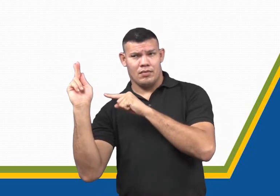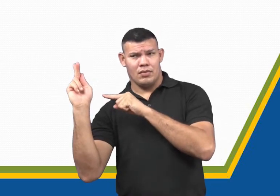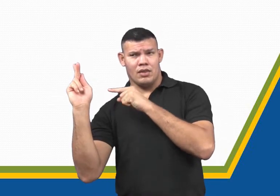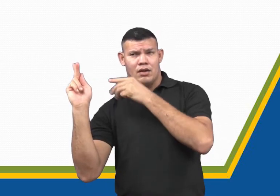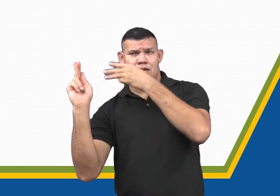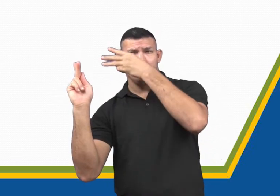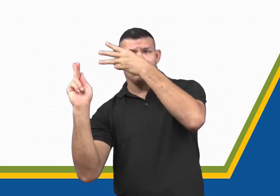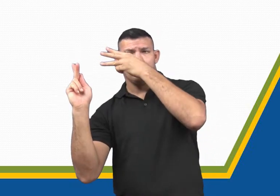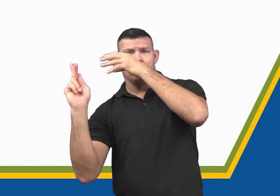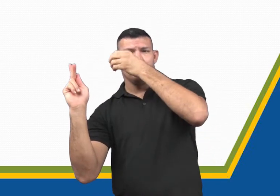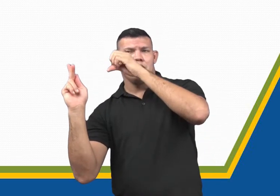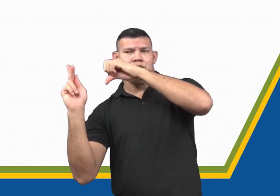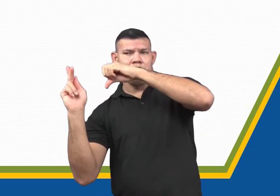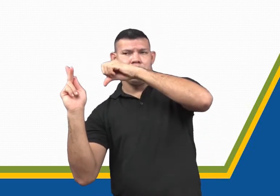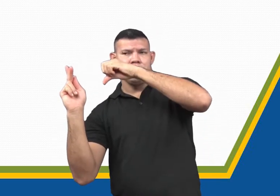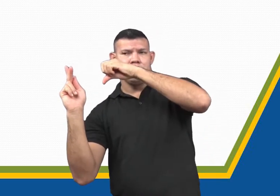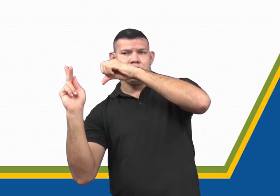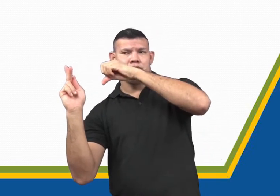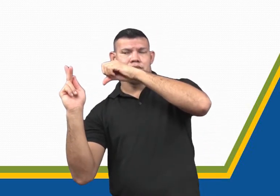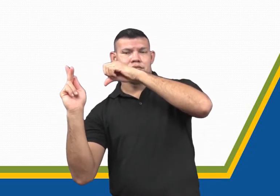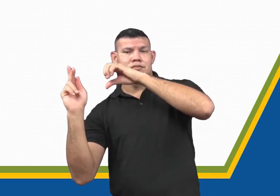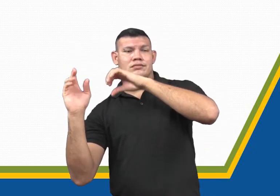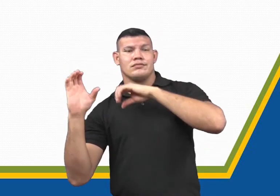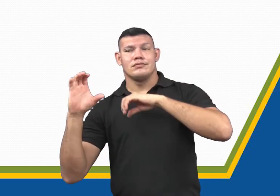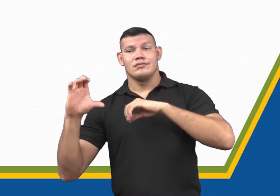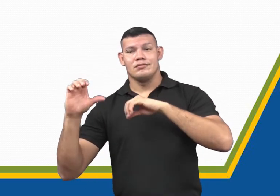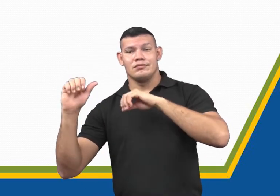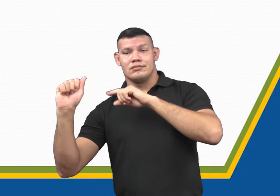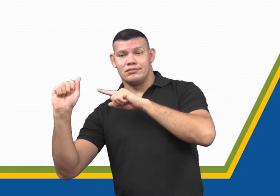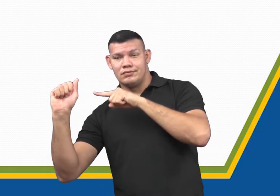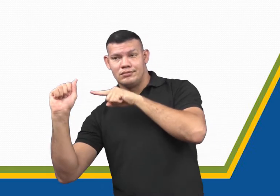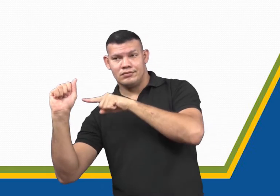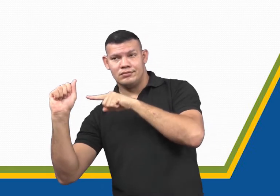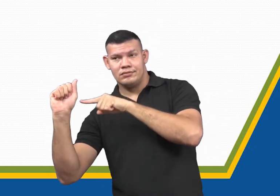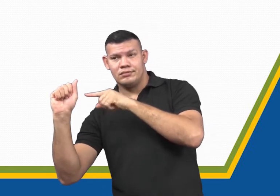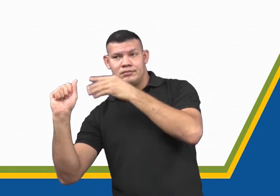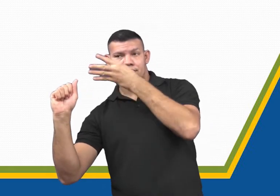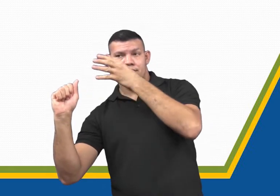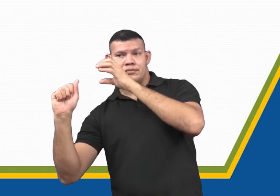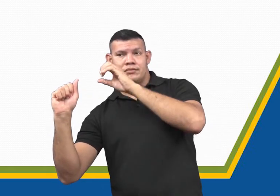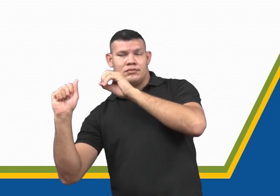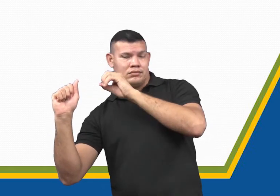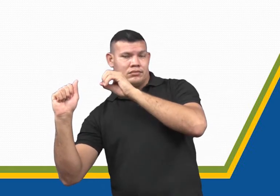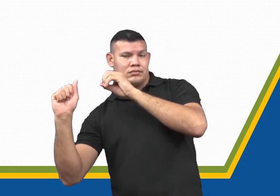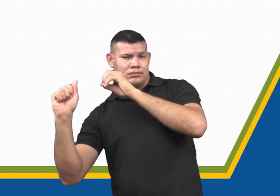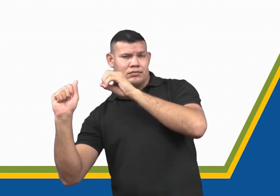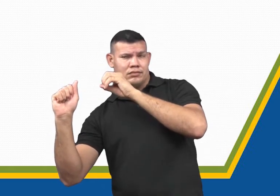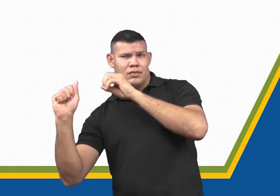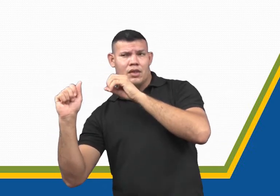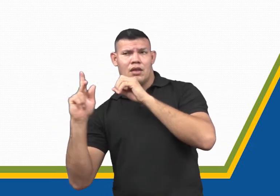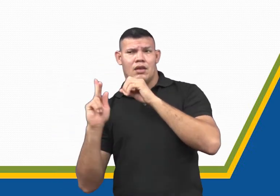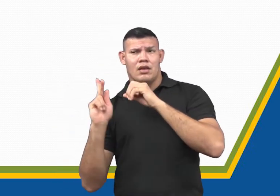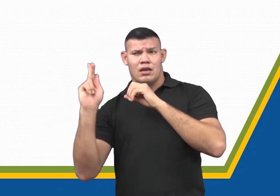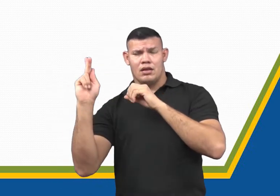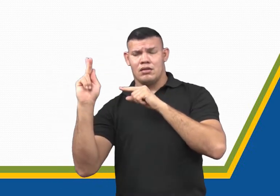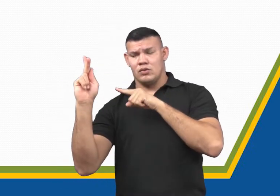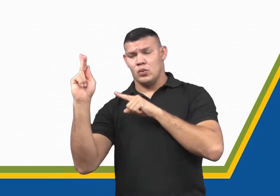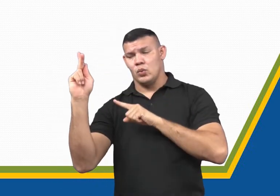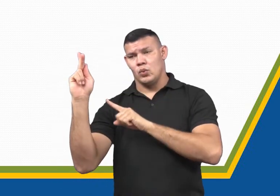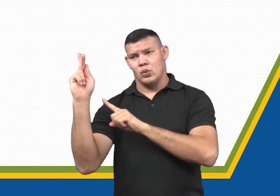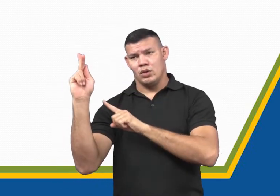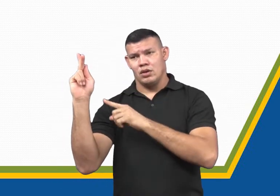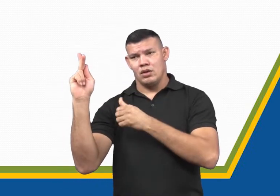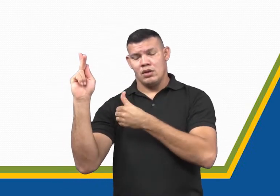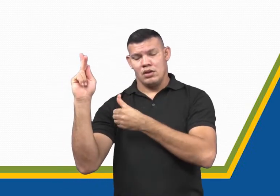massa 39 e o cálcio tem número de massa 40. Já o potássio tem número atômico de 19 e o cálcio